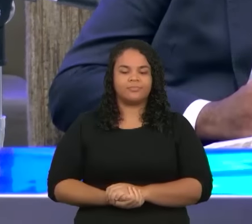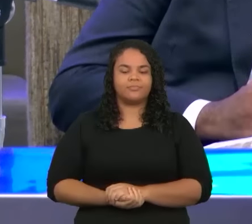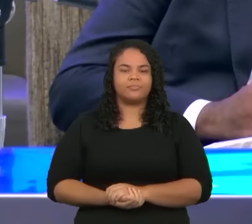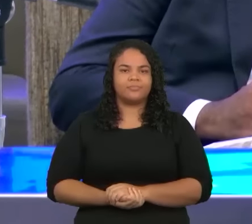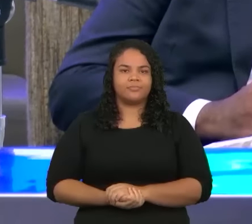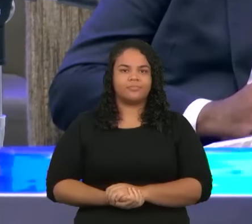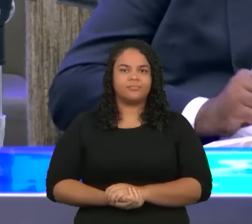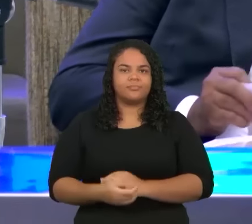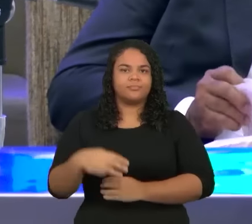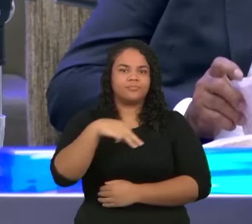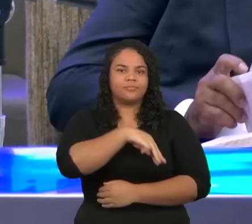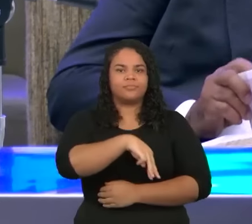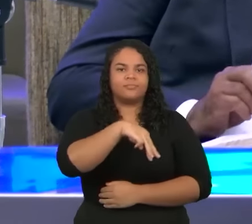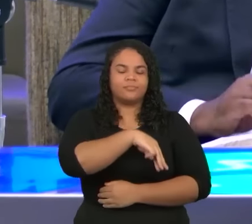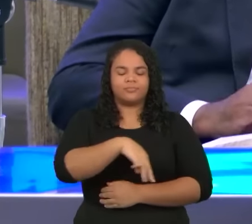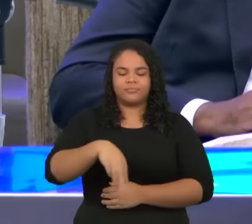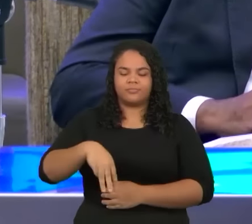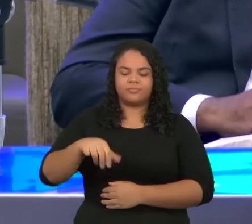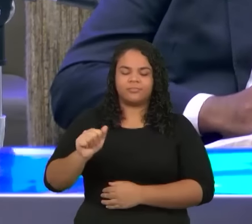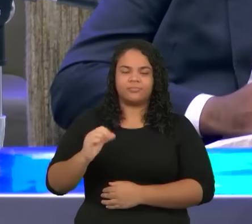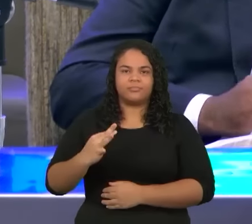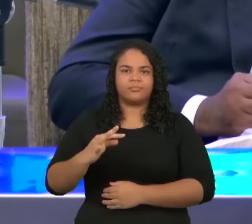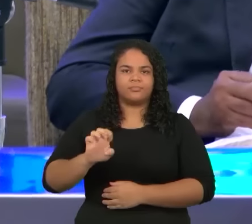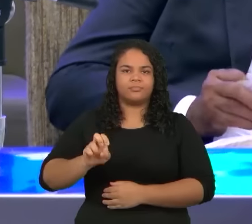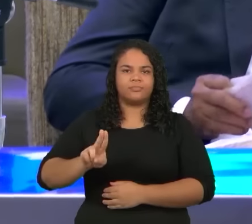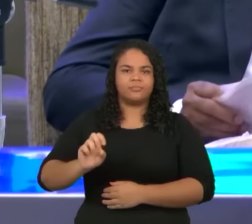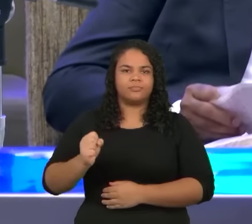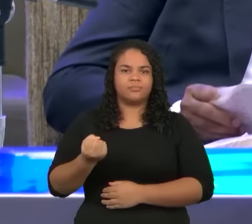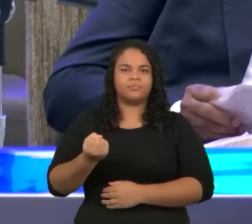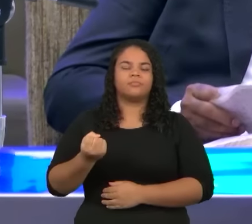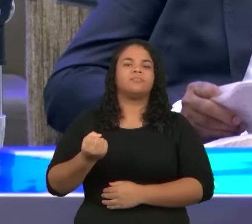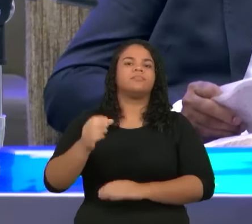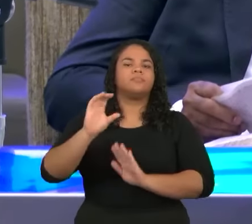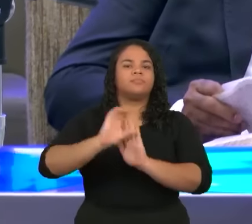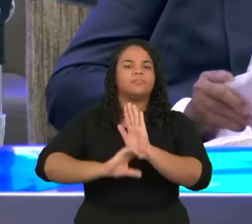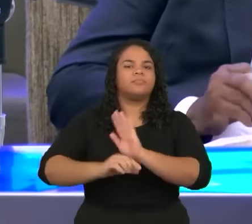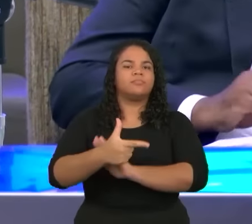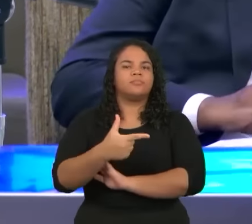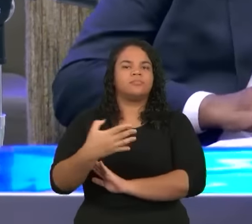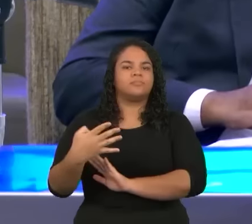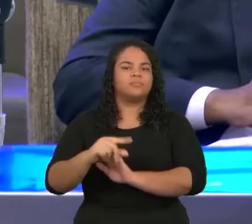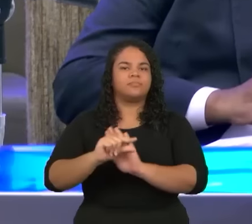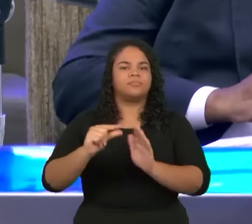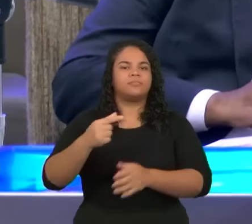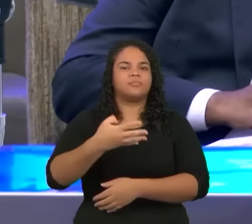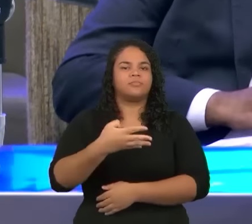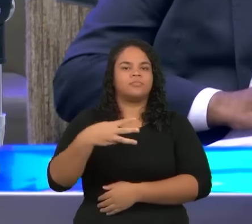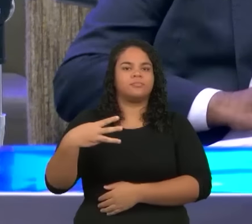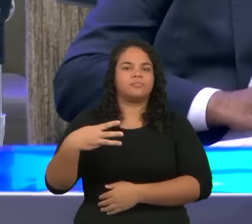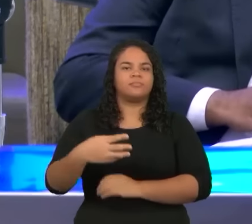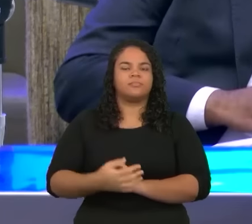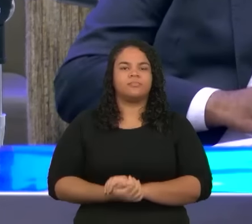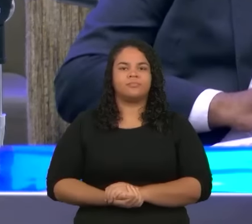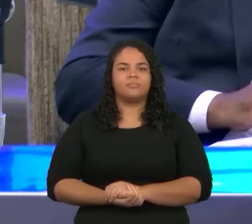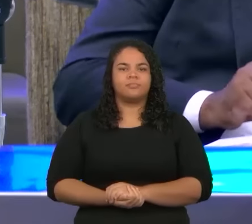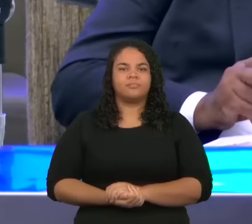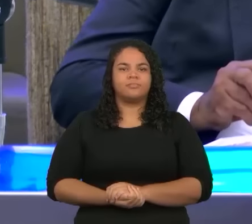Capítulo 24 e Versículo Capítulo 24 e Versículo